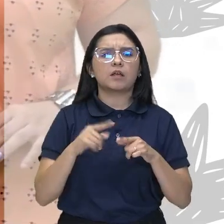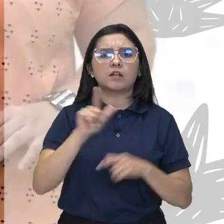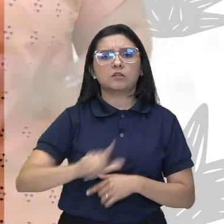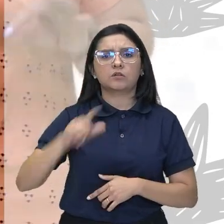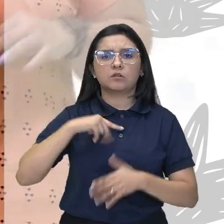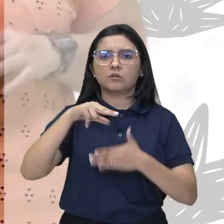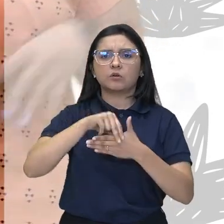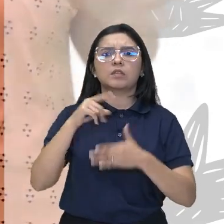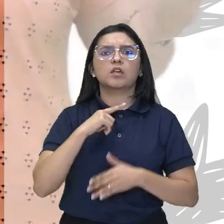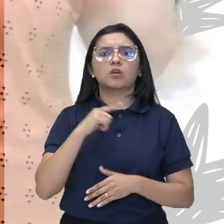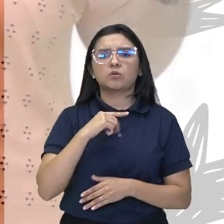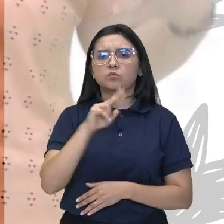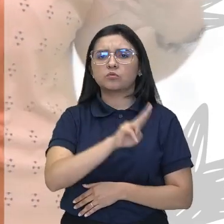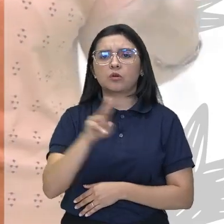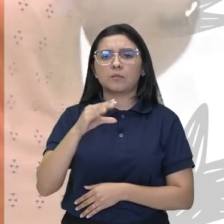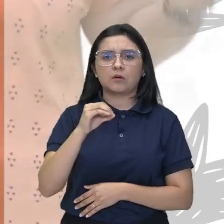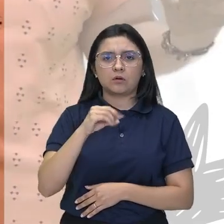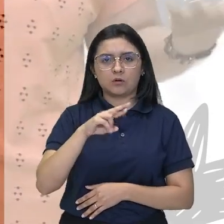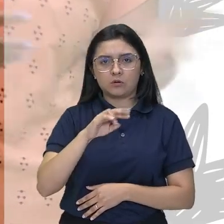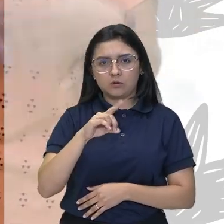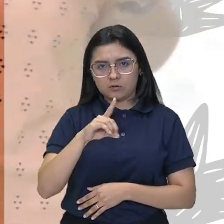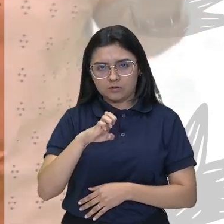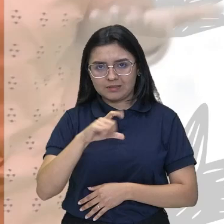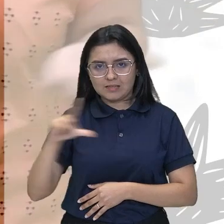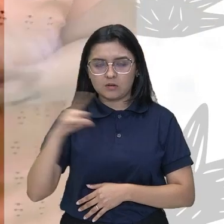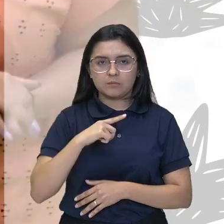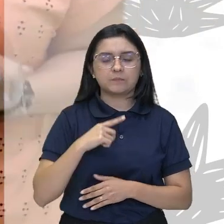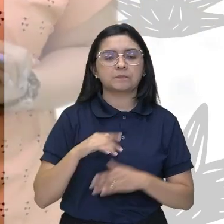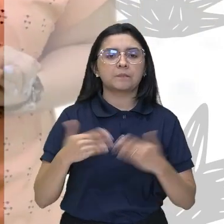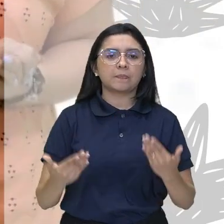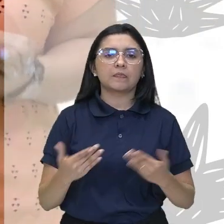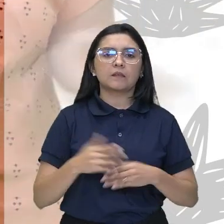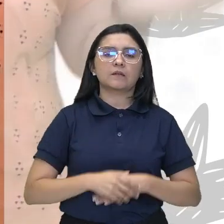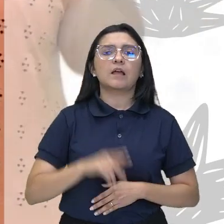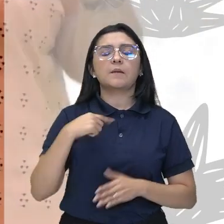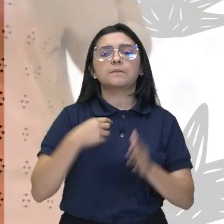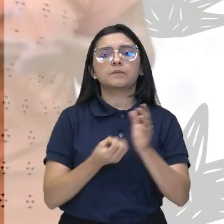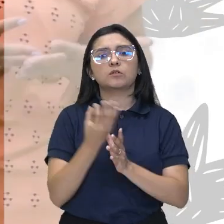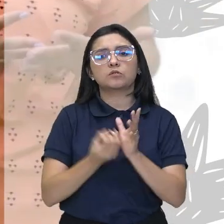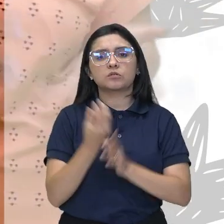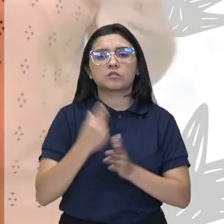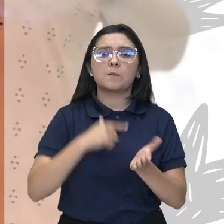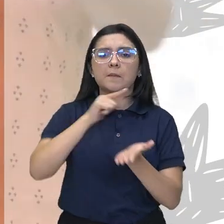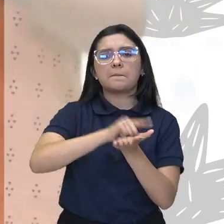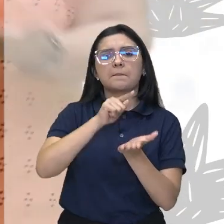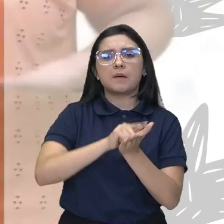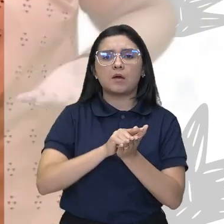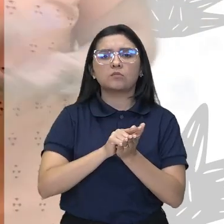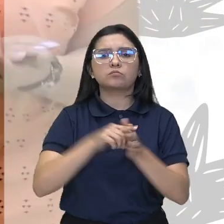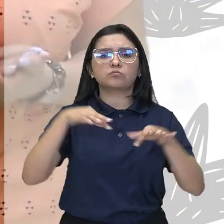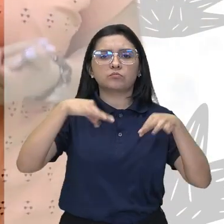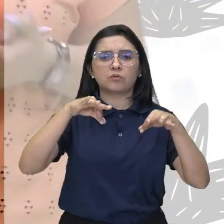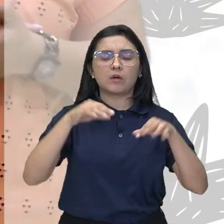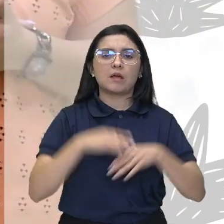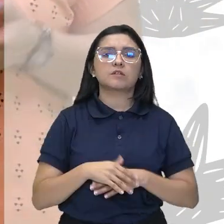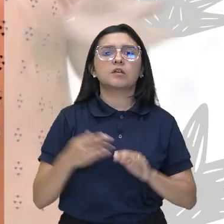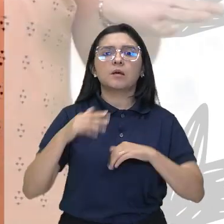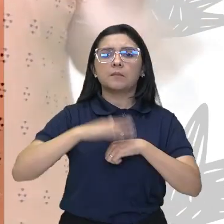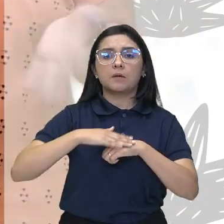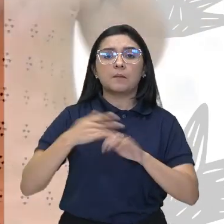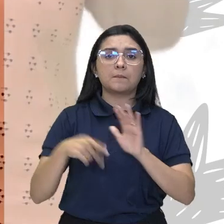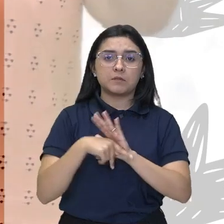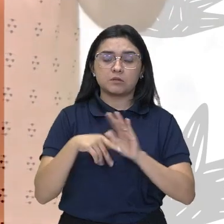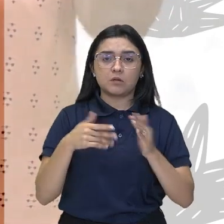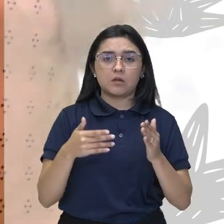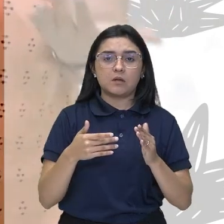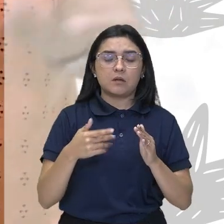tem esse nome? Ora, porque elas são, na verdade, produzidas em folhetos pelas próprias pessoas que as escrevem